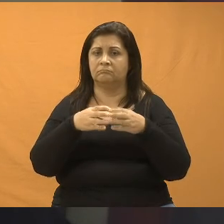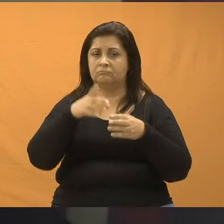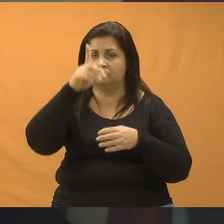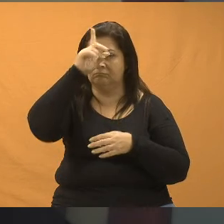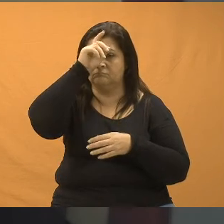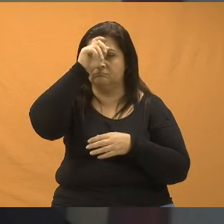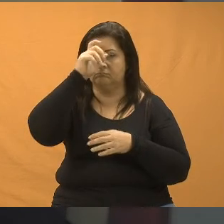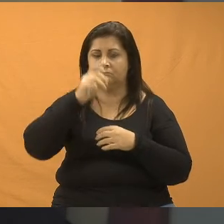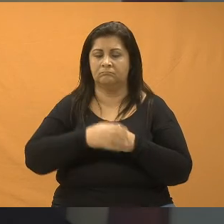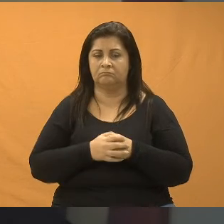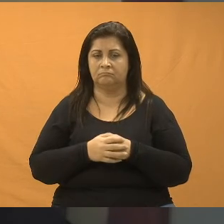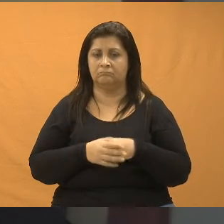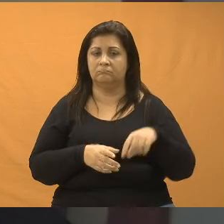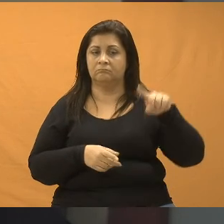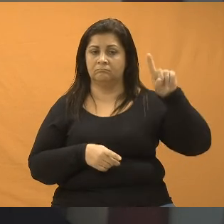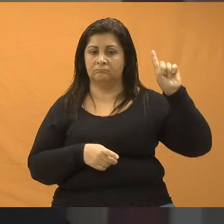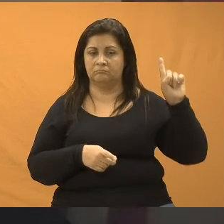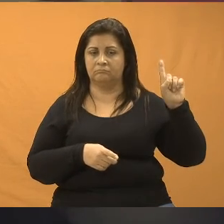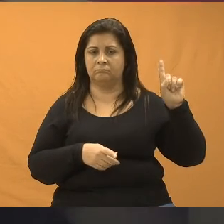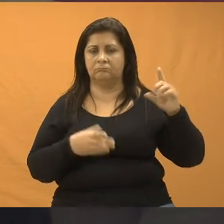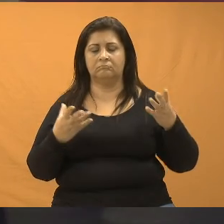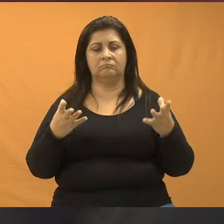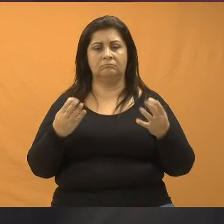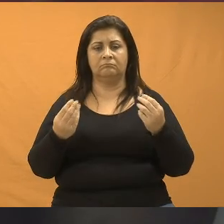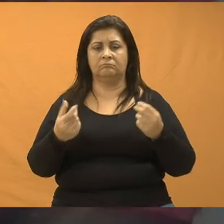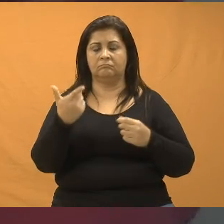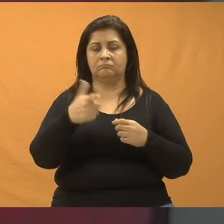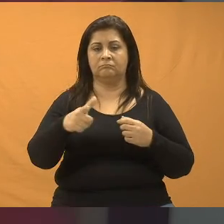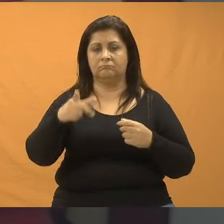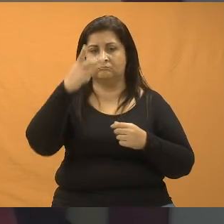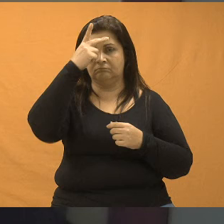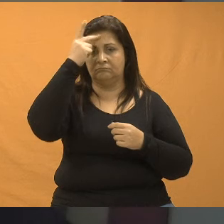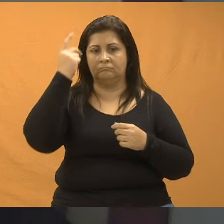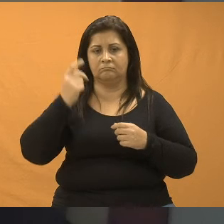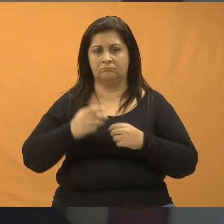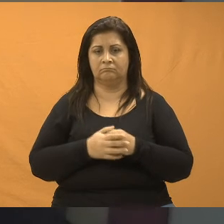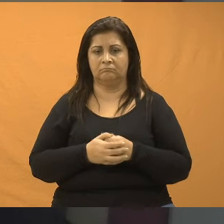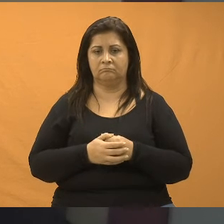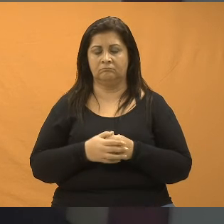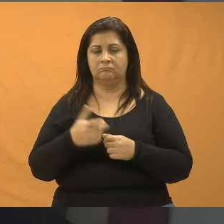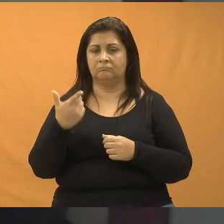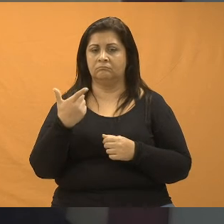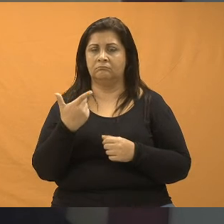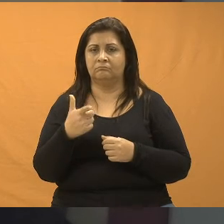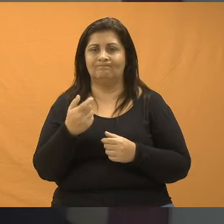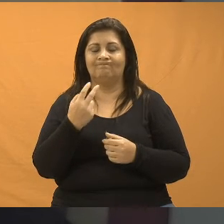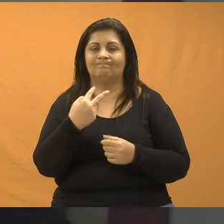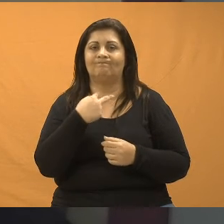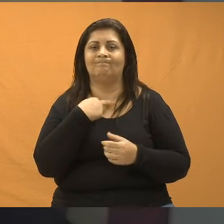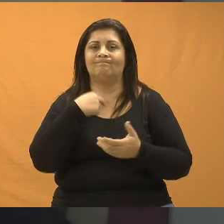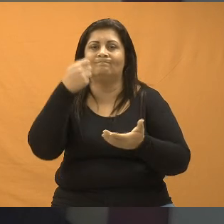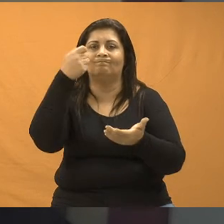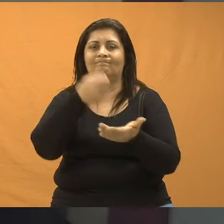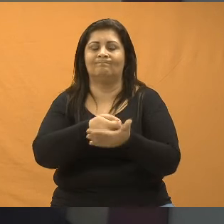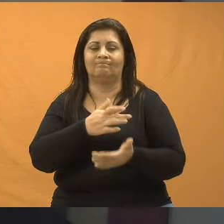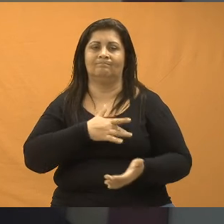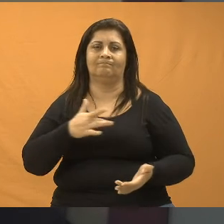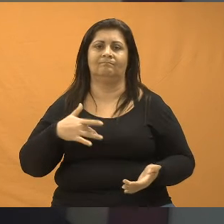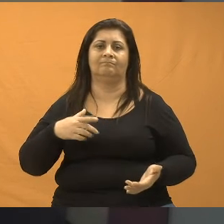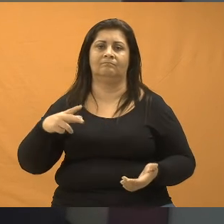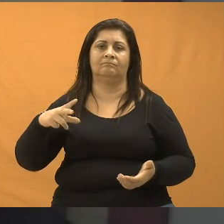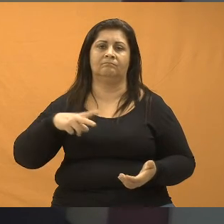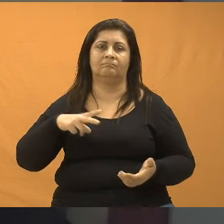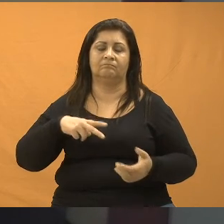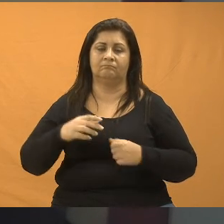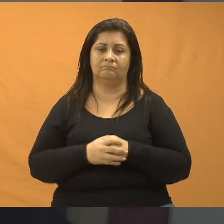Para mim e para milhares de outras pessoas iguais a mim, que não têm condições de pagar um convênio, a Santa Casa